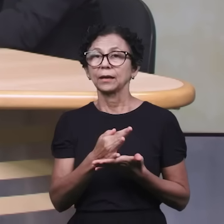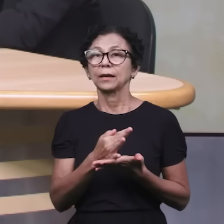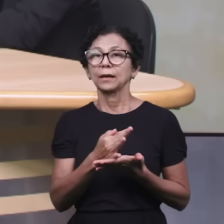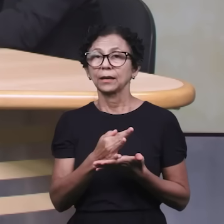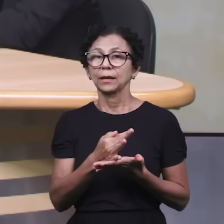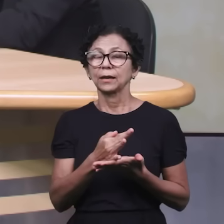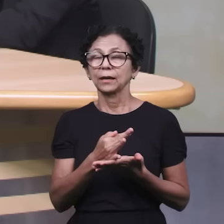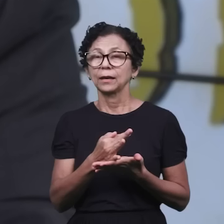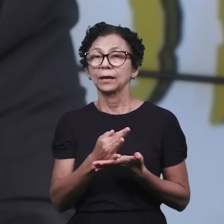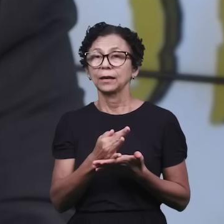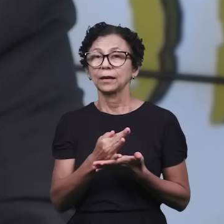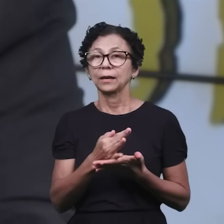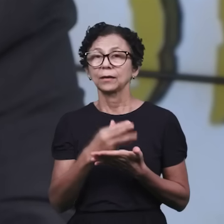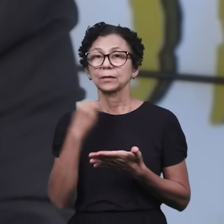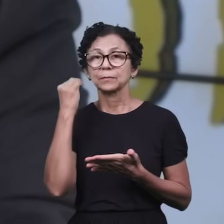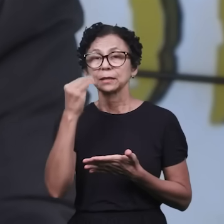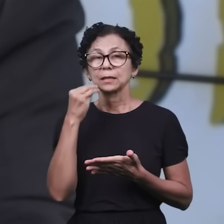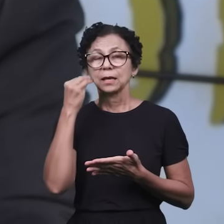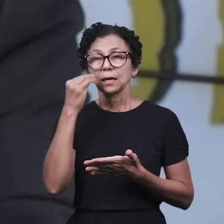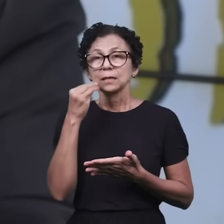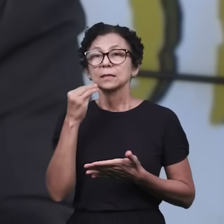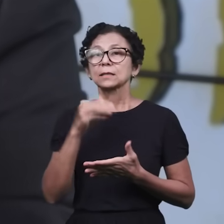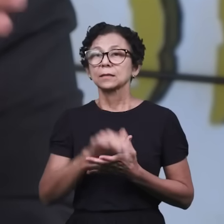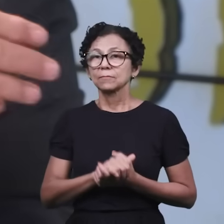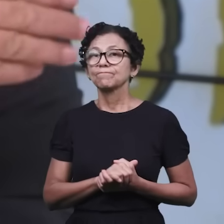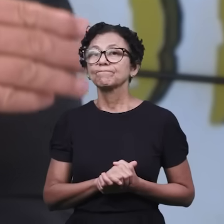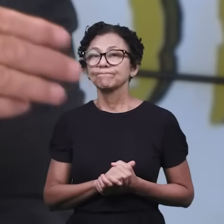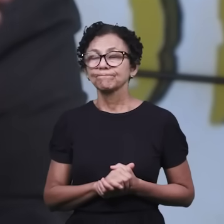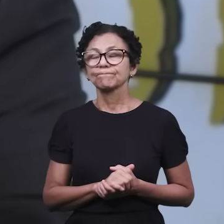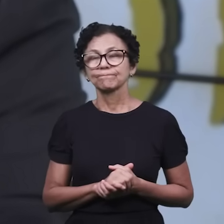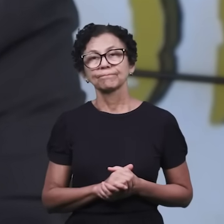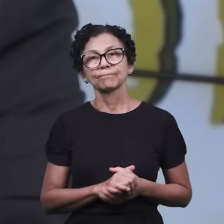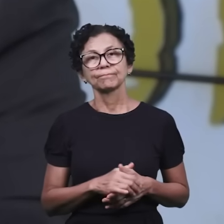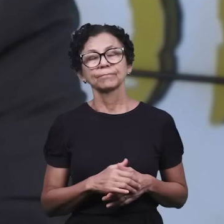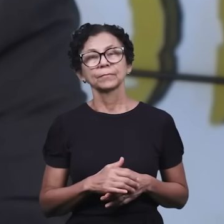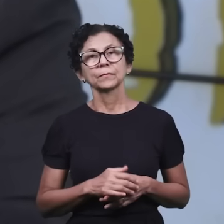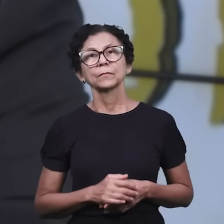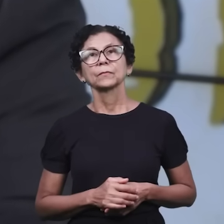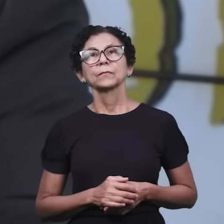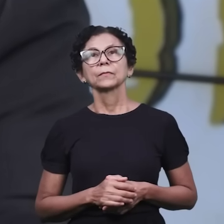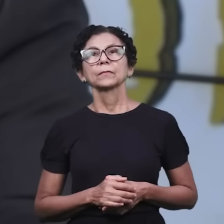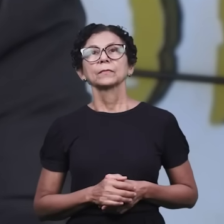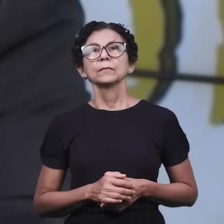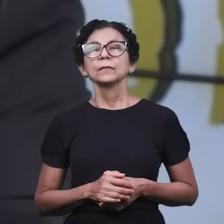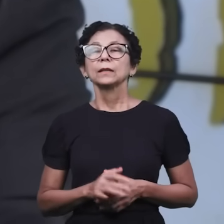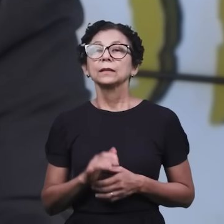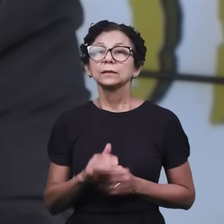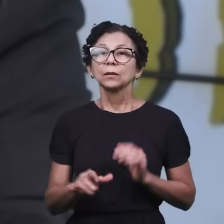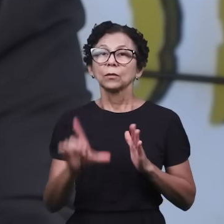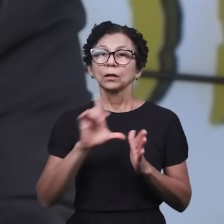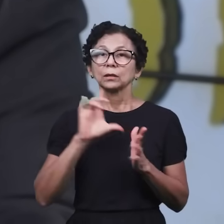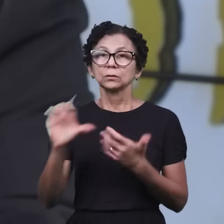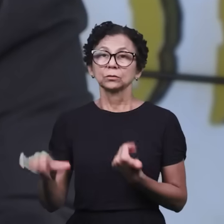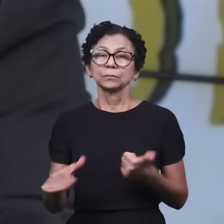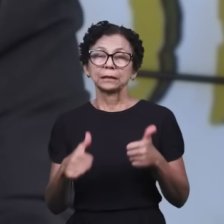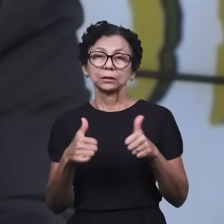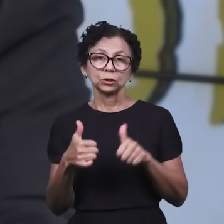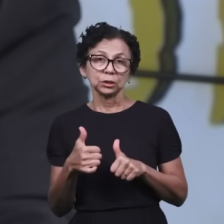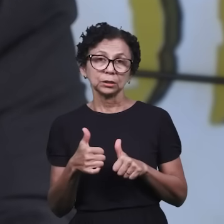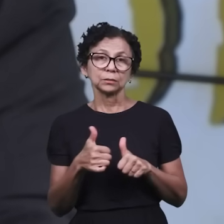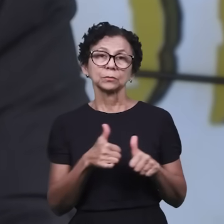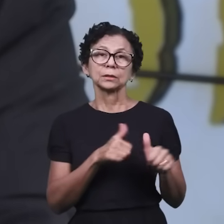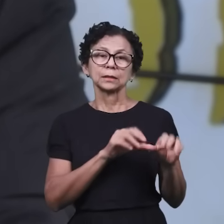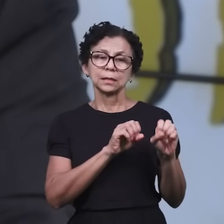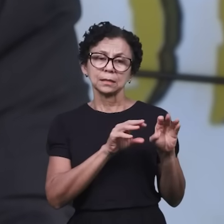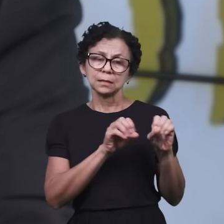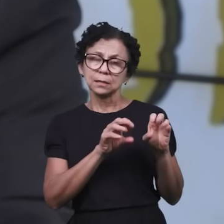aulas antes do dia do batismo, né? Eu estou lá no processo para ser batizado no final do mês, então ele faz todo sábado, ele faz uma aula